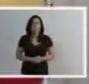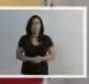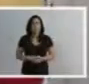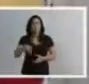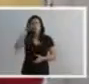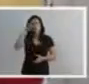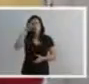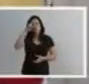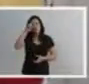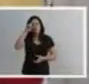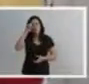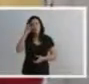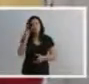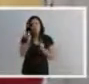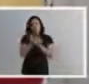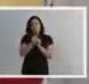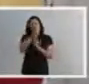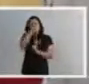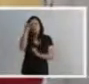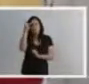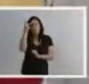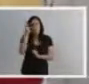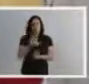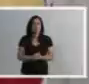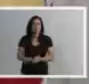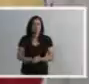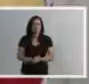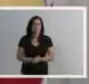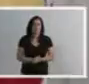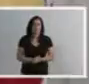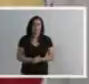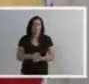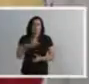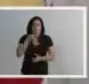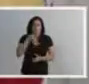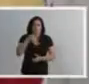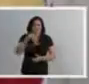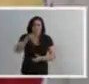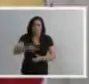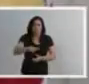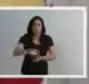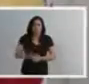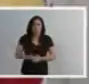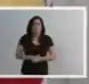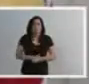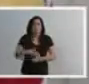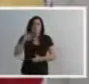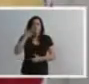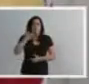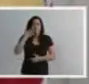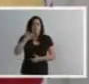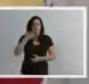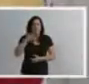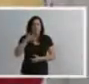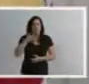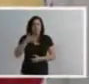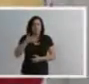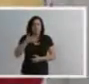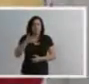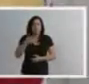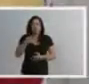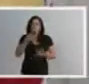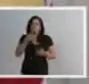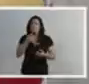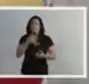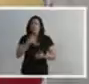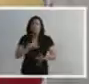dia a dia com todas as pessoas eu repito esse meu pronunciamento aqui é apenas para expressar a minha